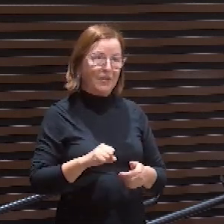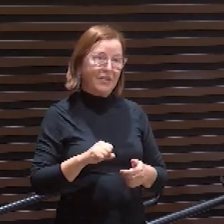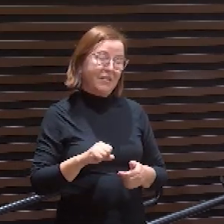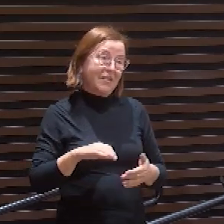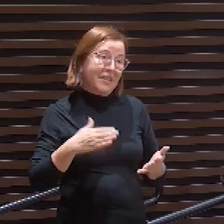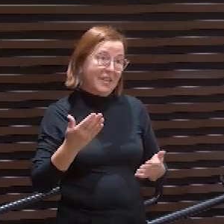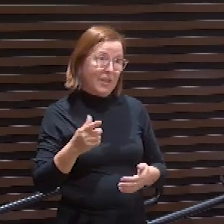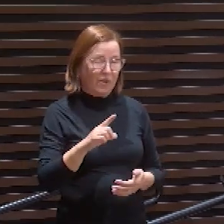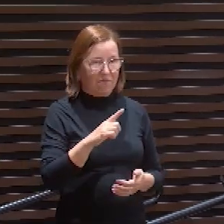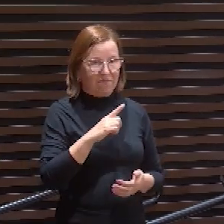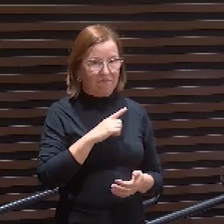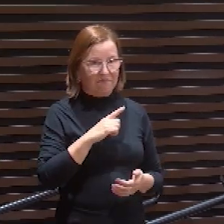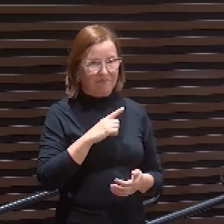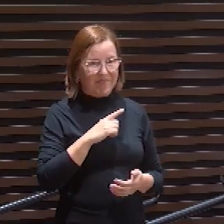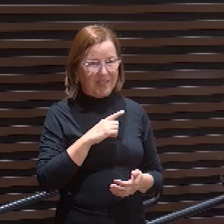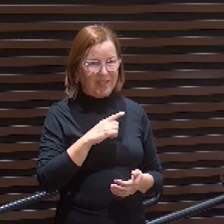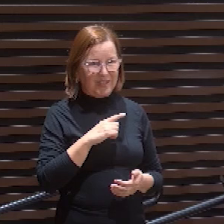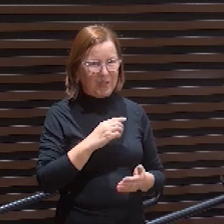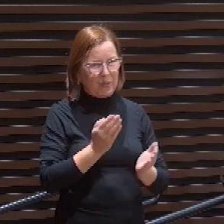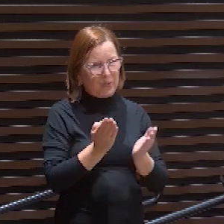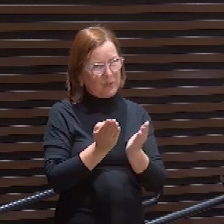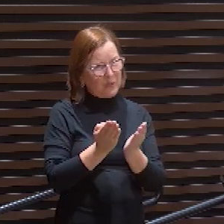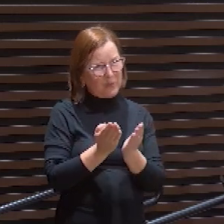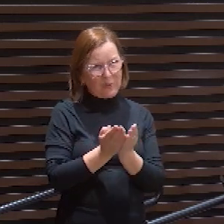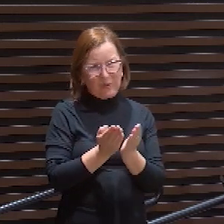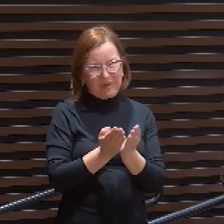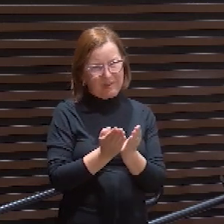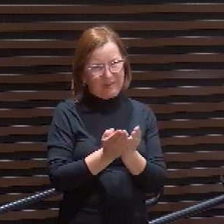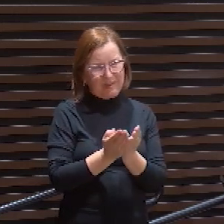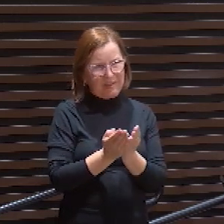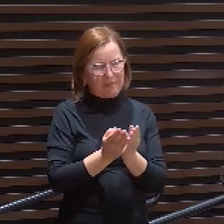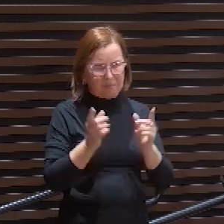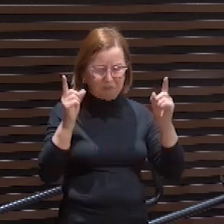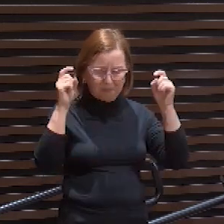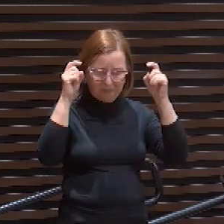cristianismo de sudorese.